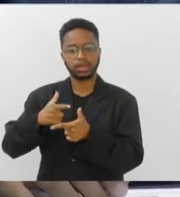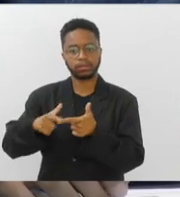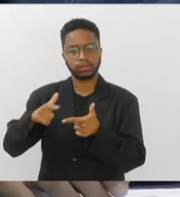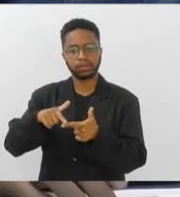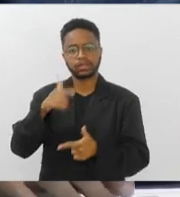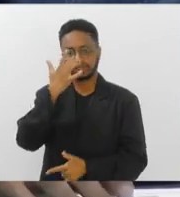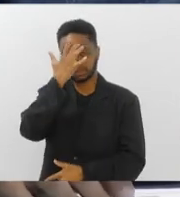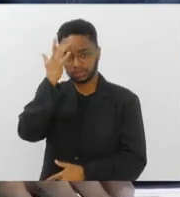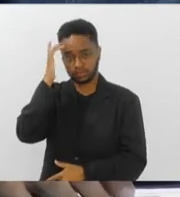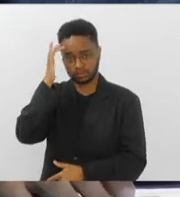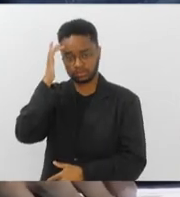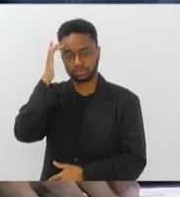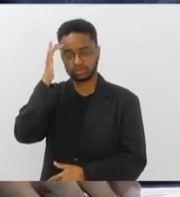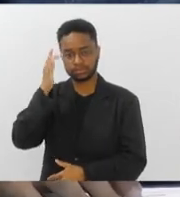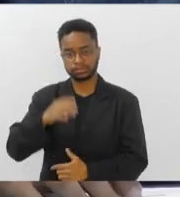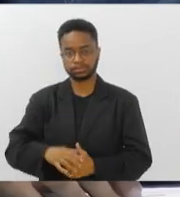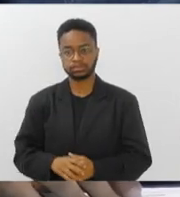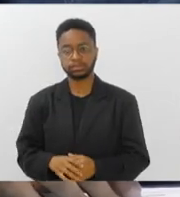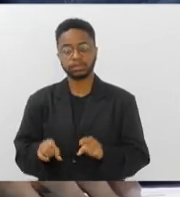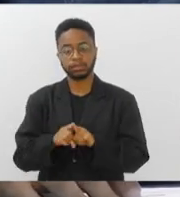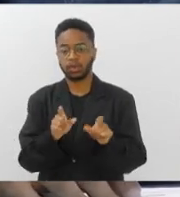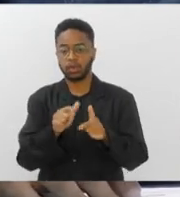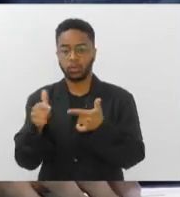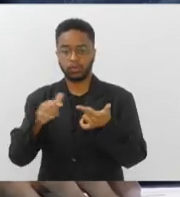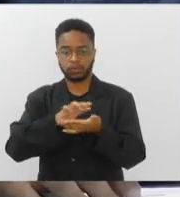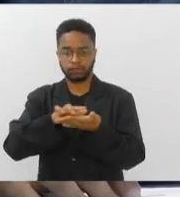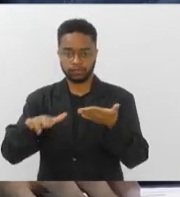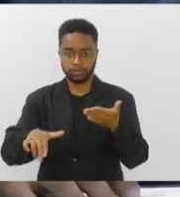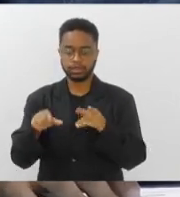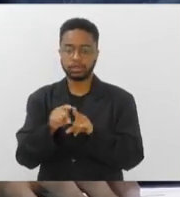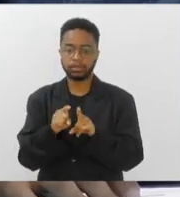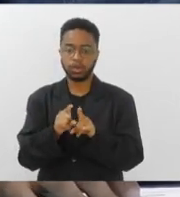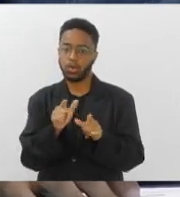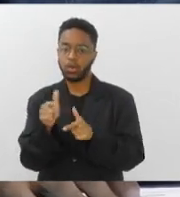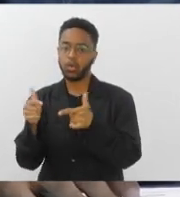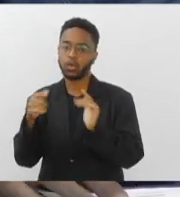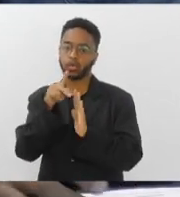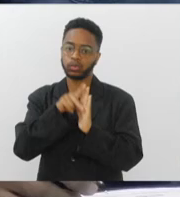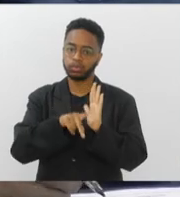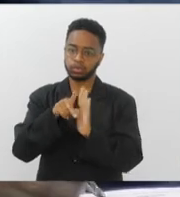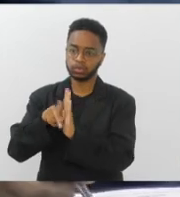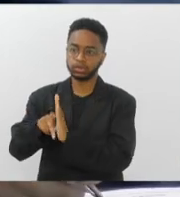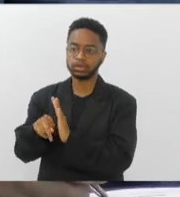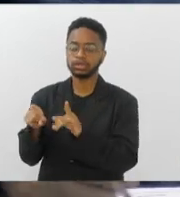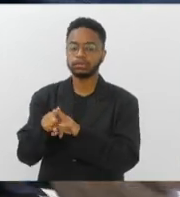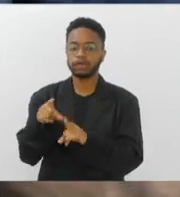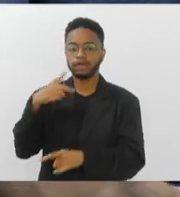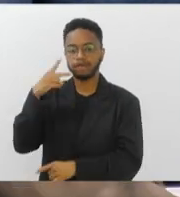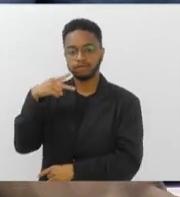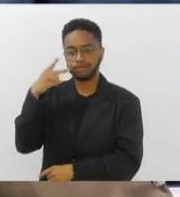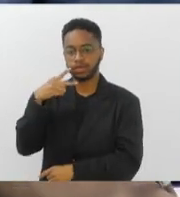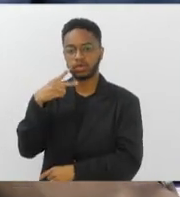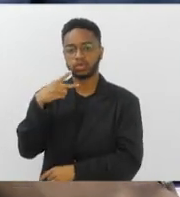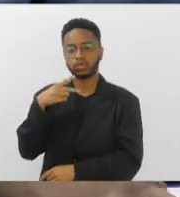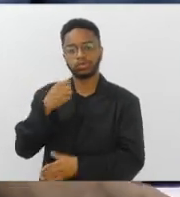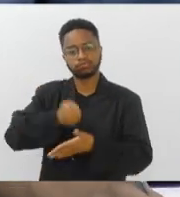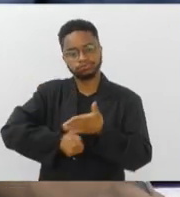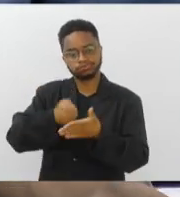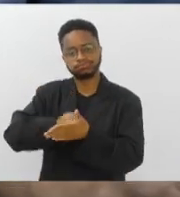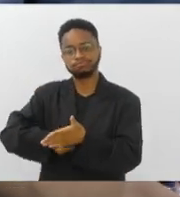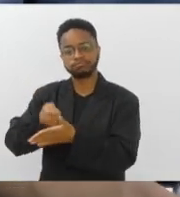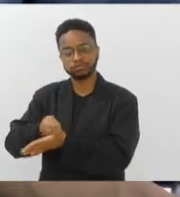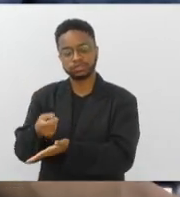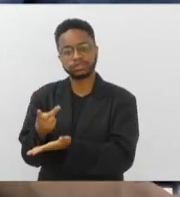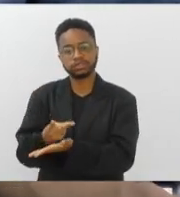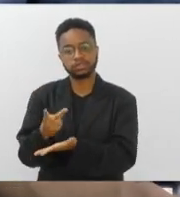saúde mental e várias outras, e vários outros projetos. A vereadora é incansável,